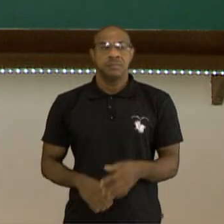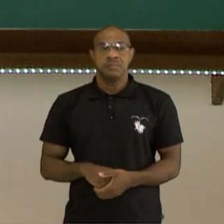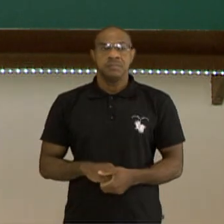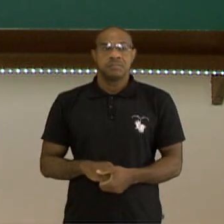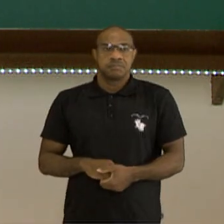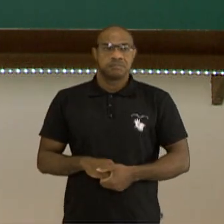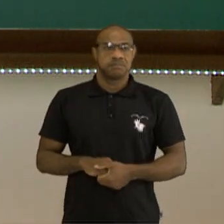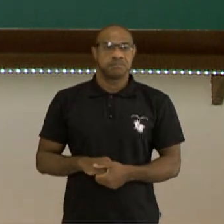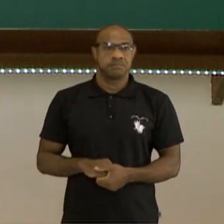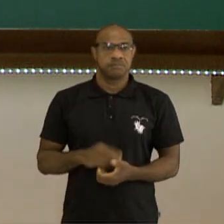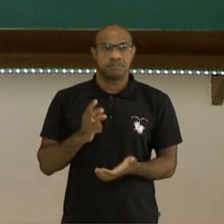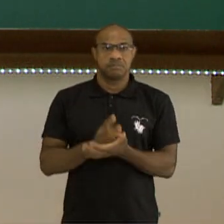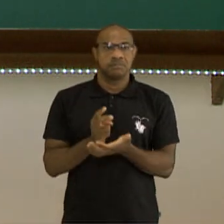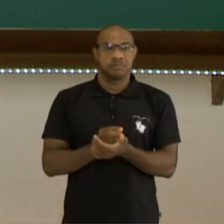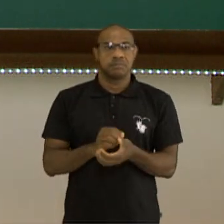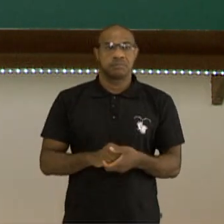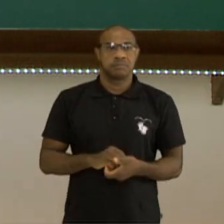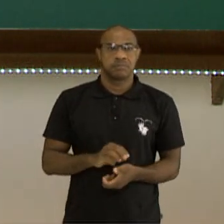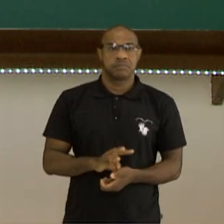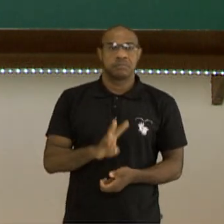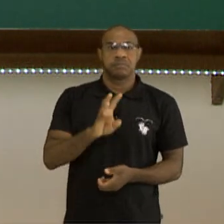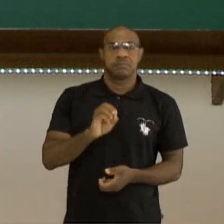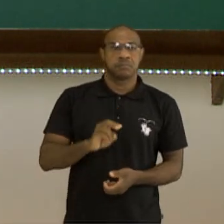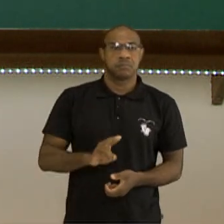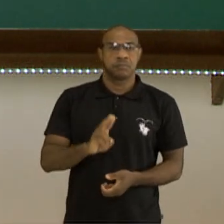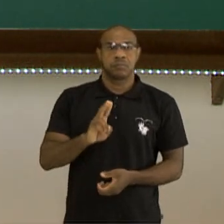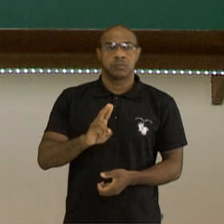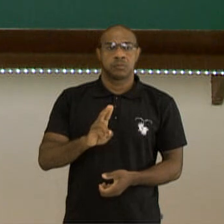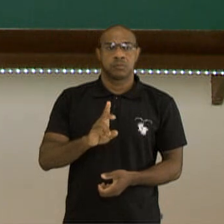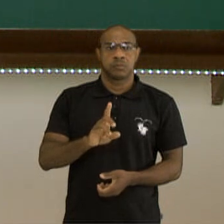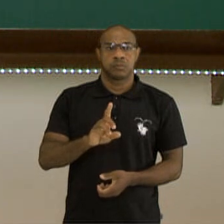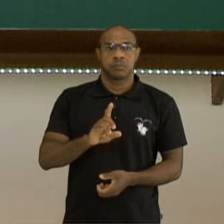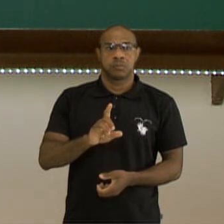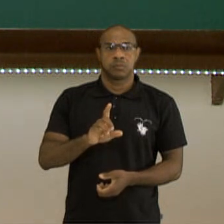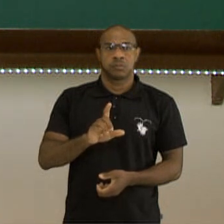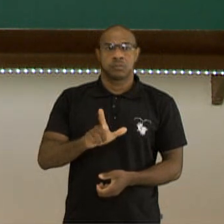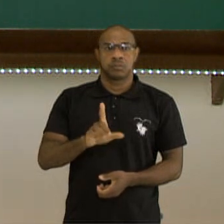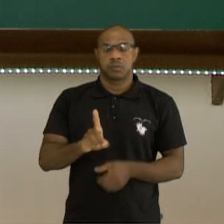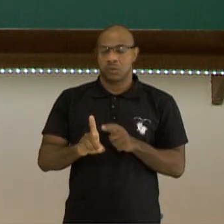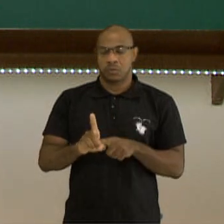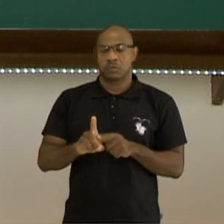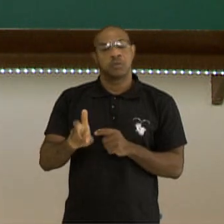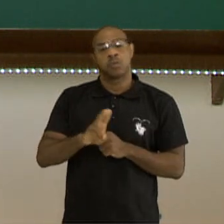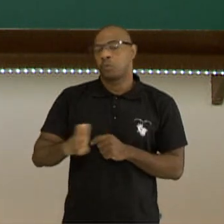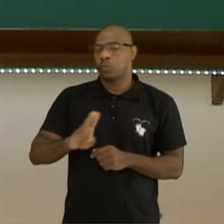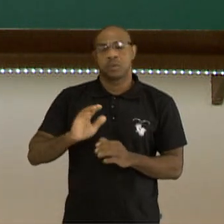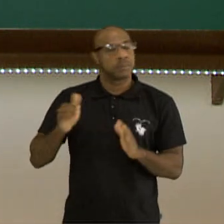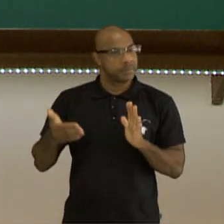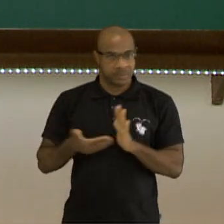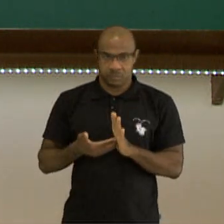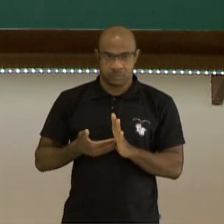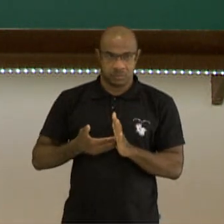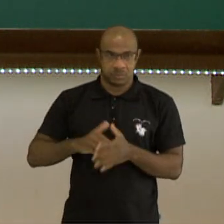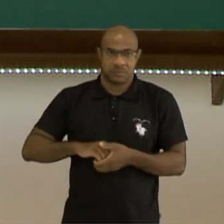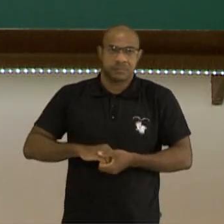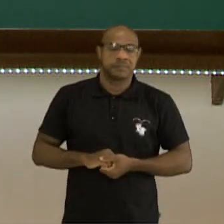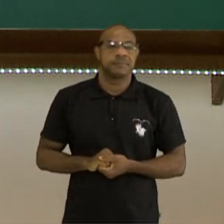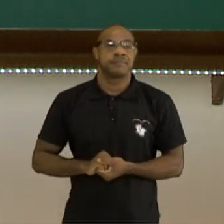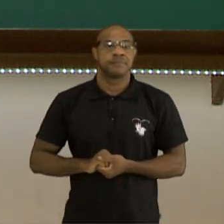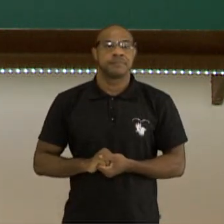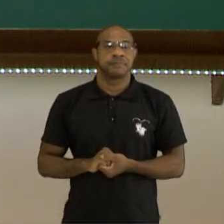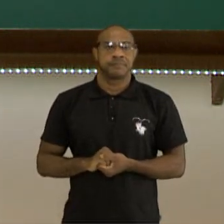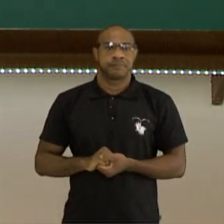o were para tudo, não é comum de se utilizar o was, tá bom? Inclusive para I, he, she e it, utilize